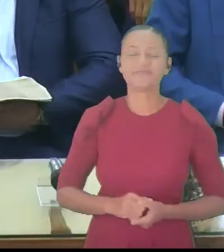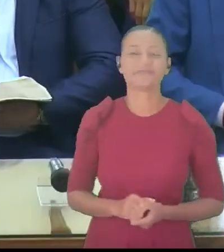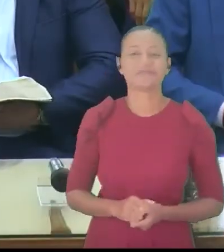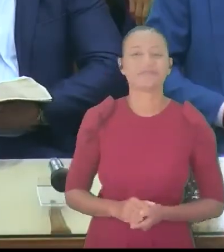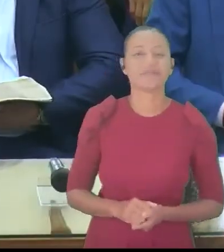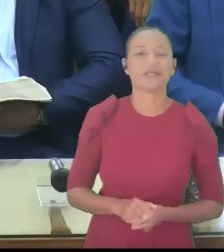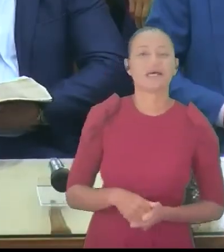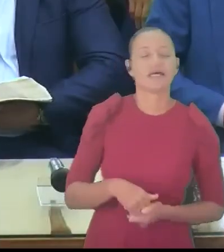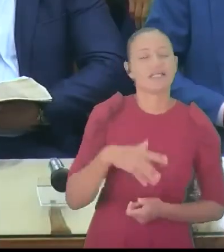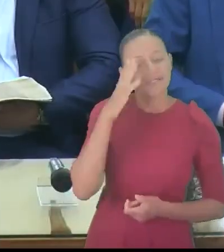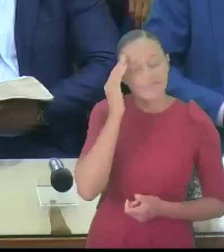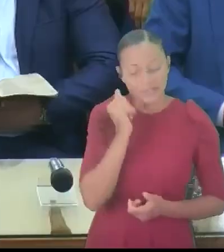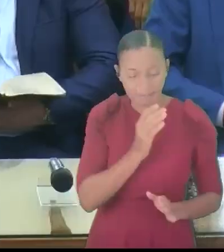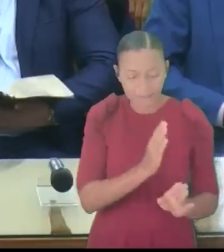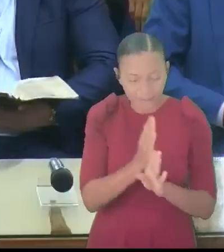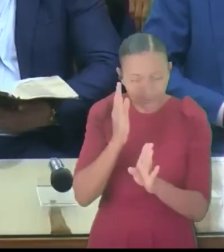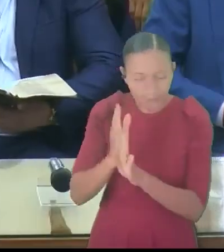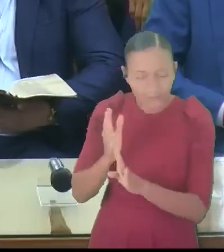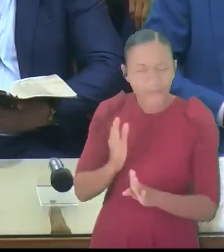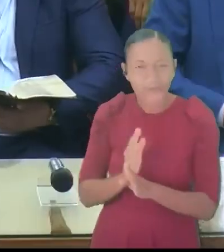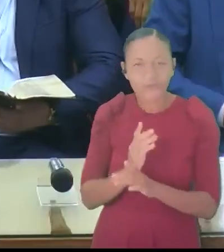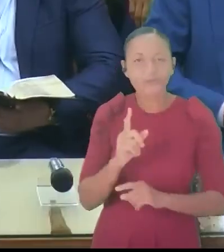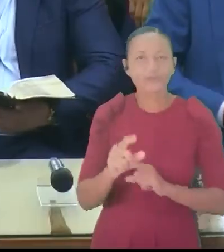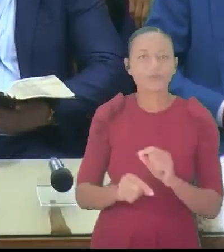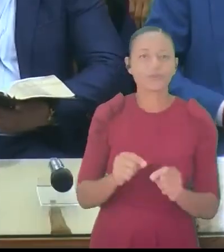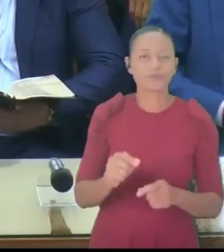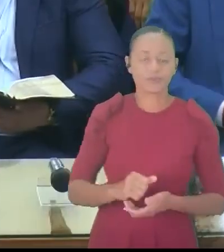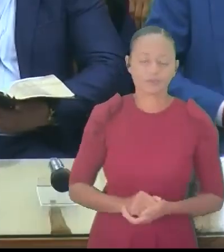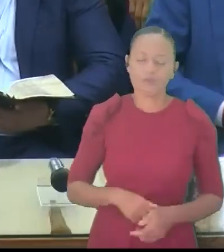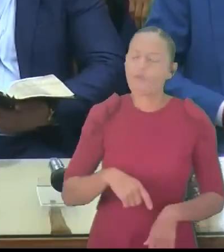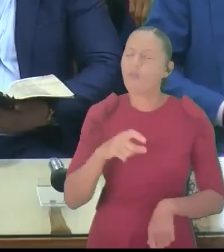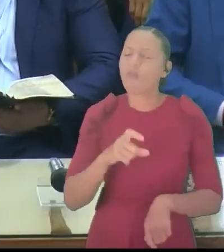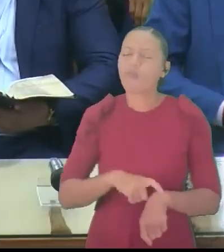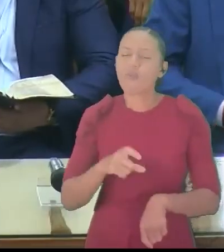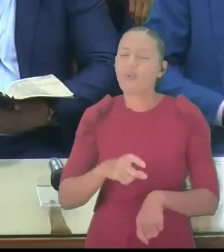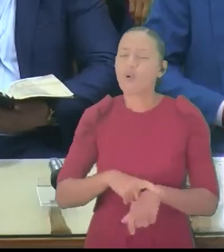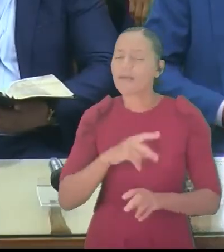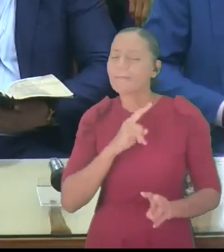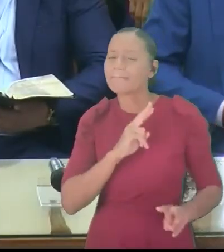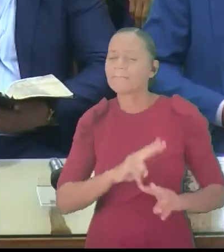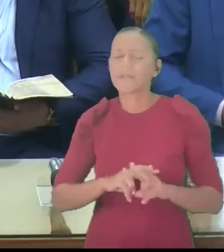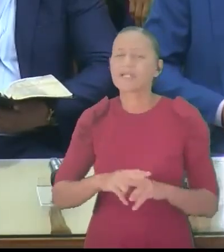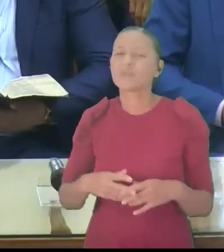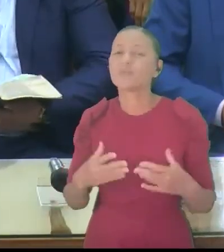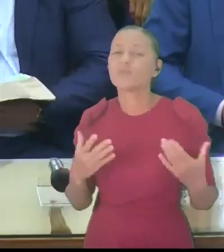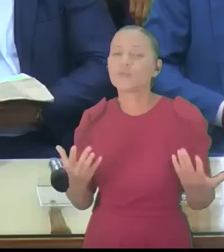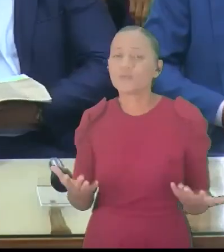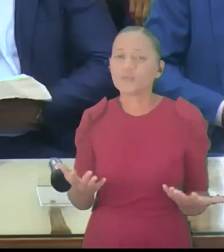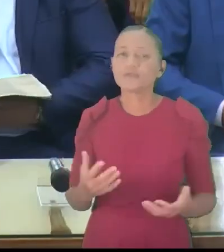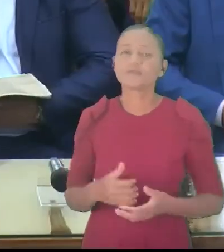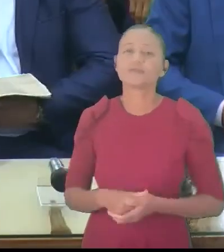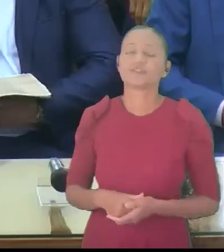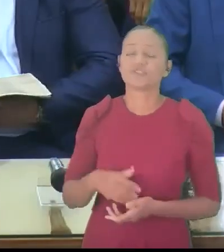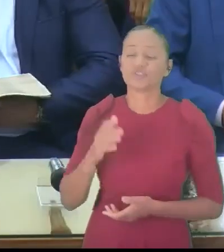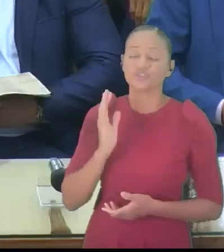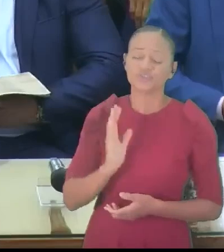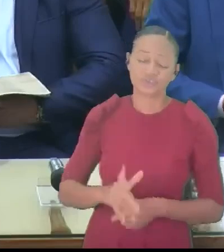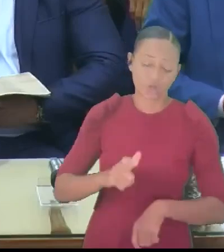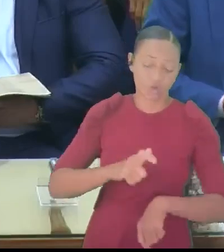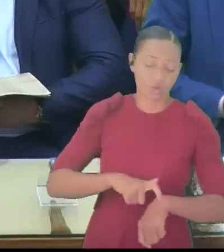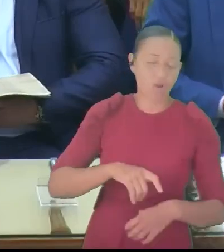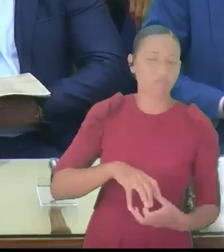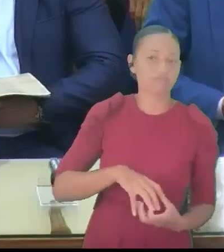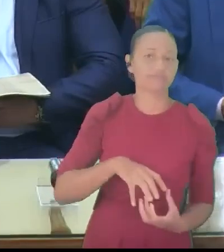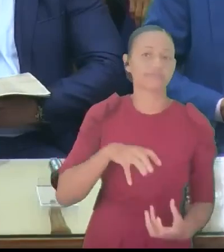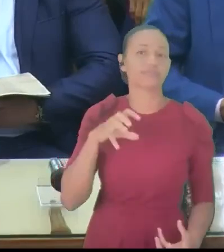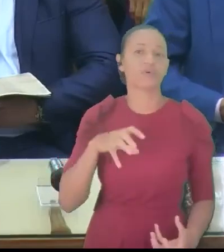Sabe qual é a notícia boa que eu descobri aqui? Que hora foi essa que eles foram presos? Me ajudem. Já tarde. Já tarde. Quer dizer